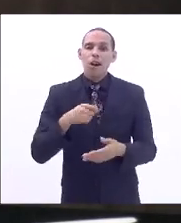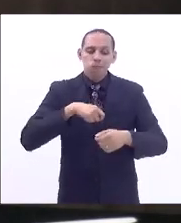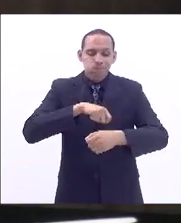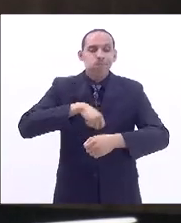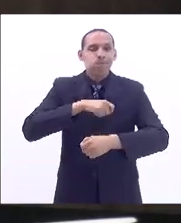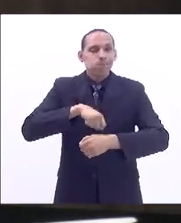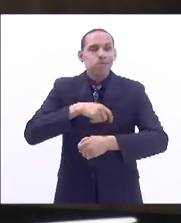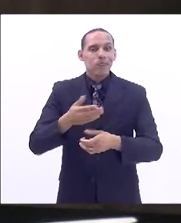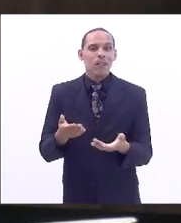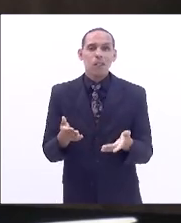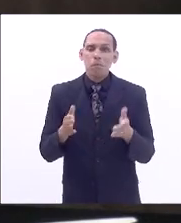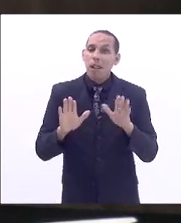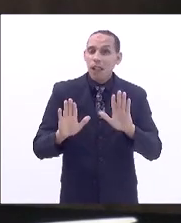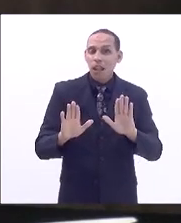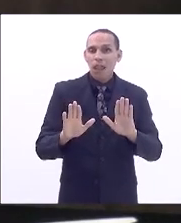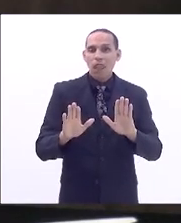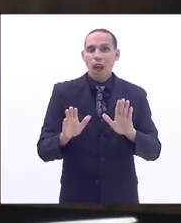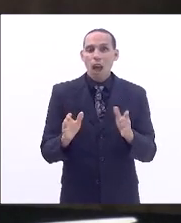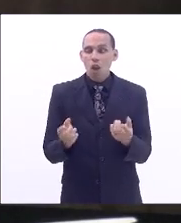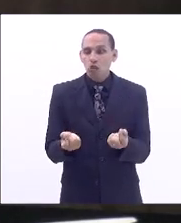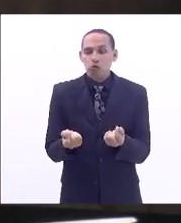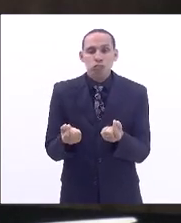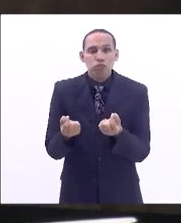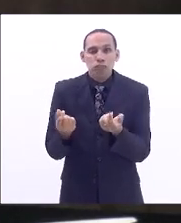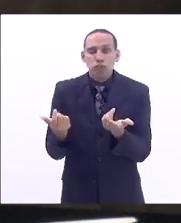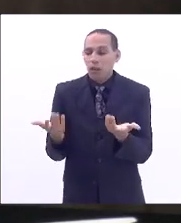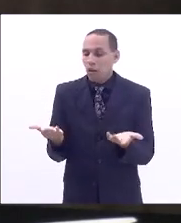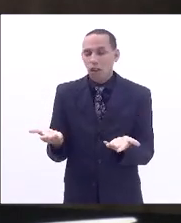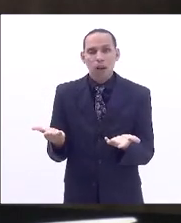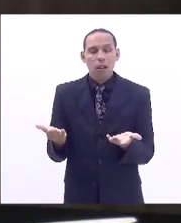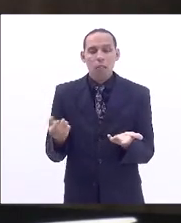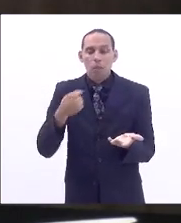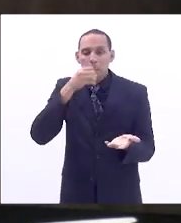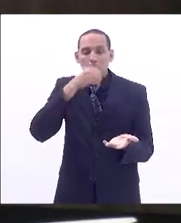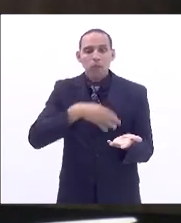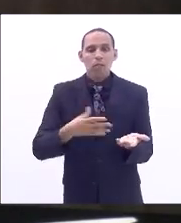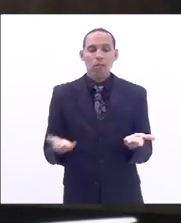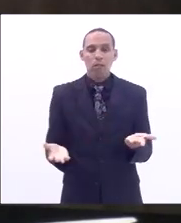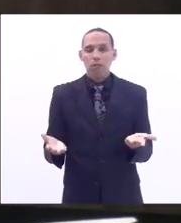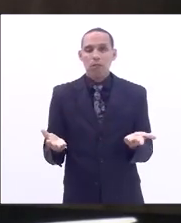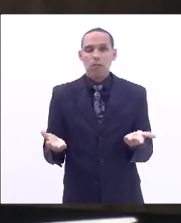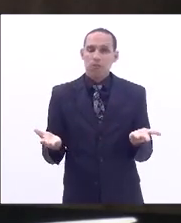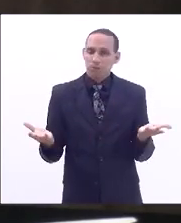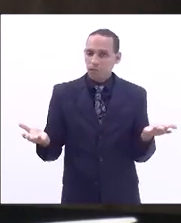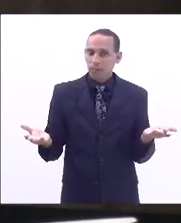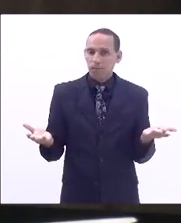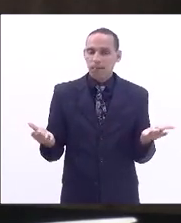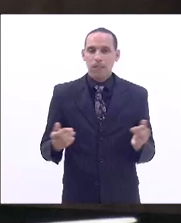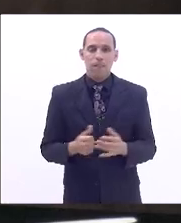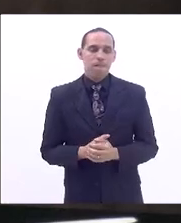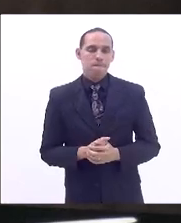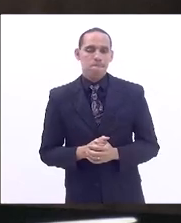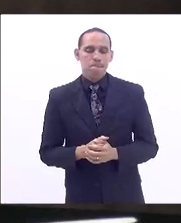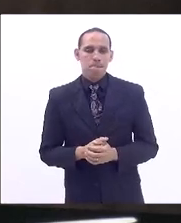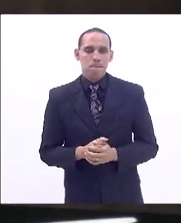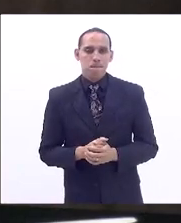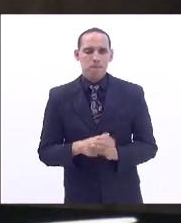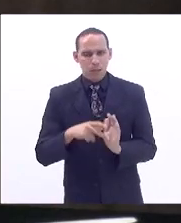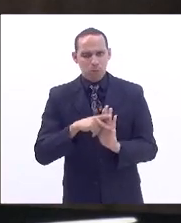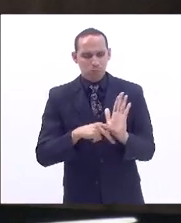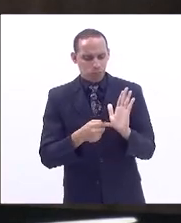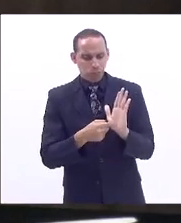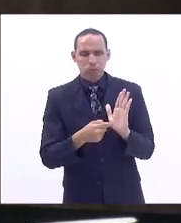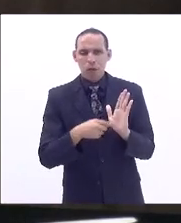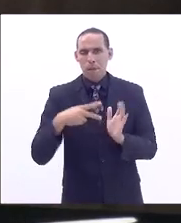cozinhar mais o preço do gás é absurdo Então nesse sentido é um